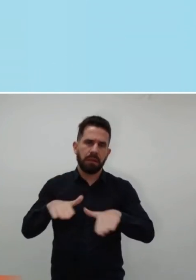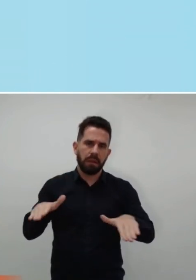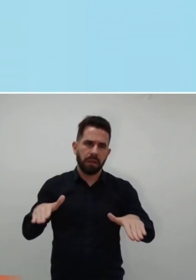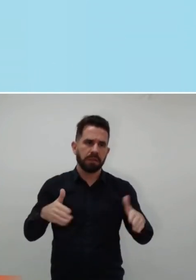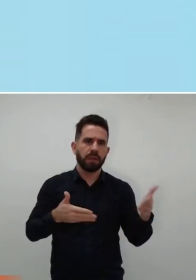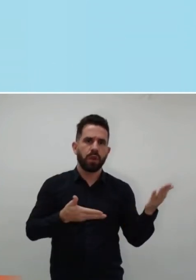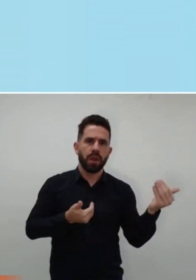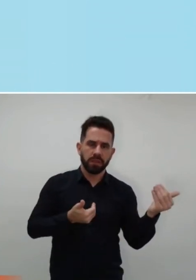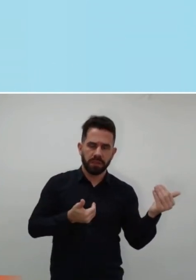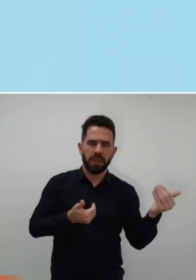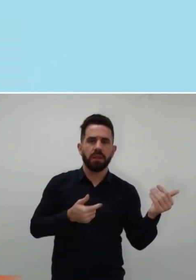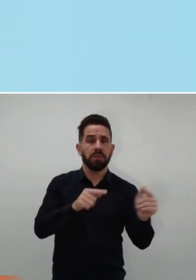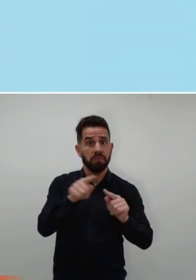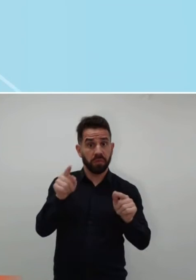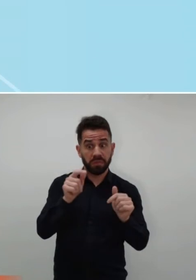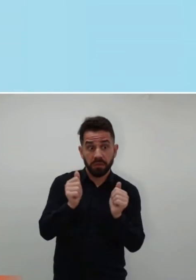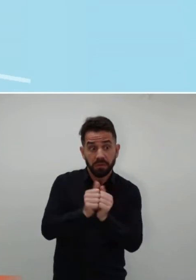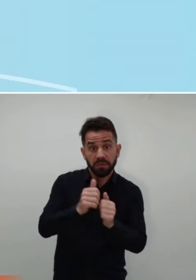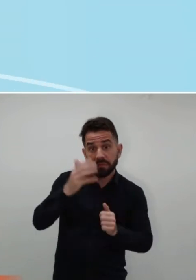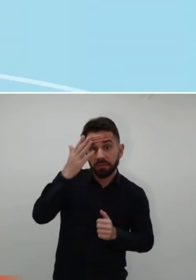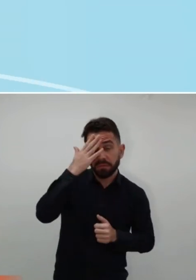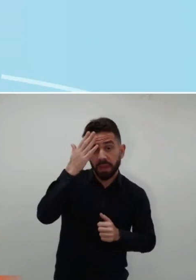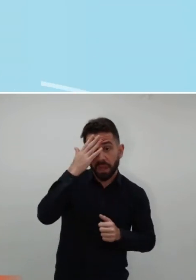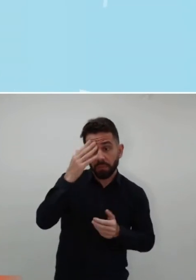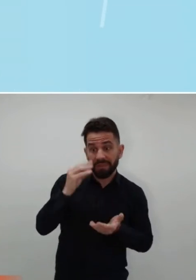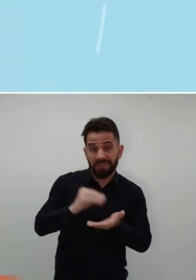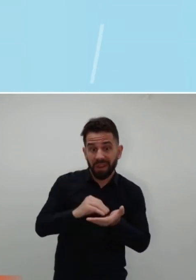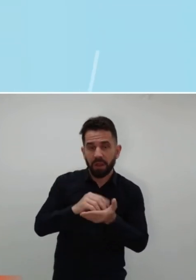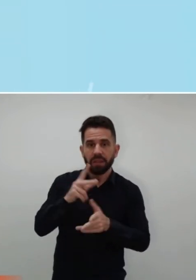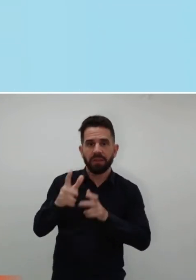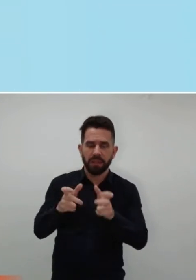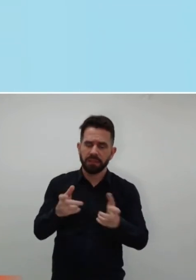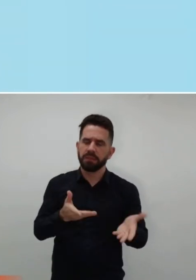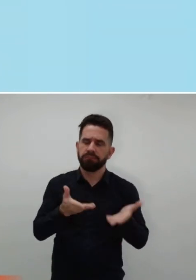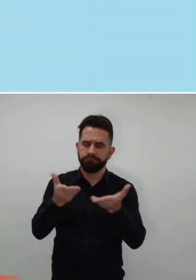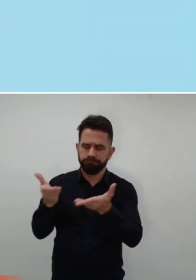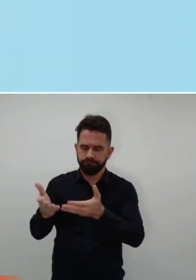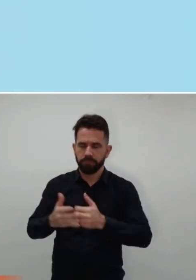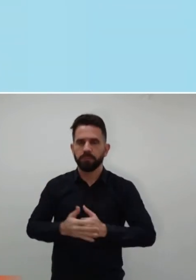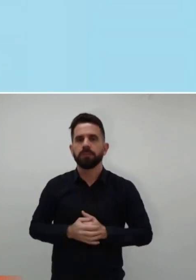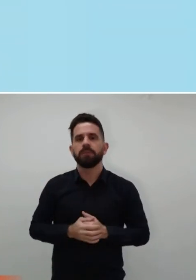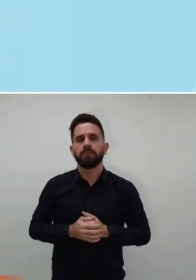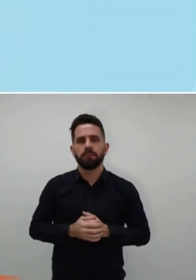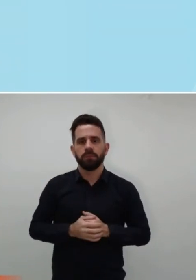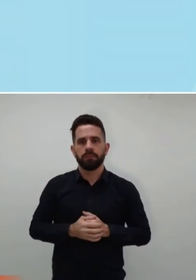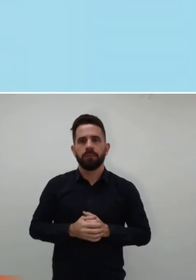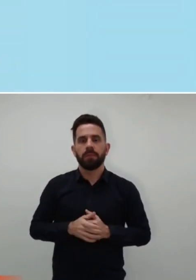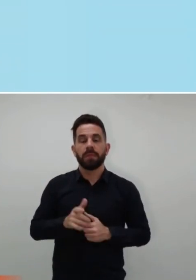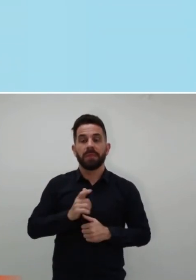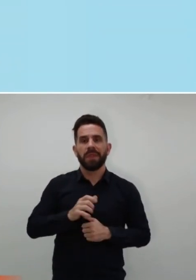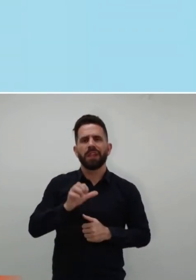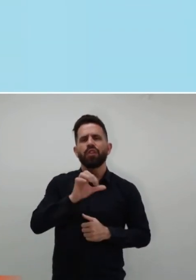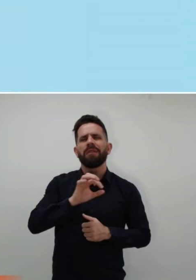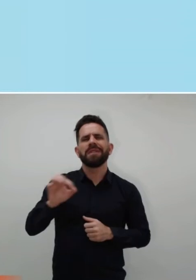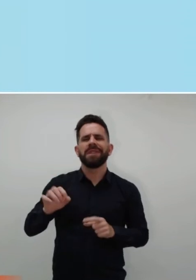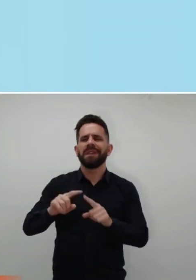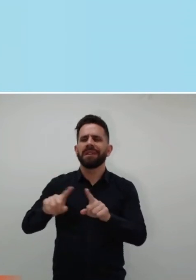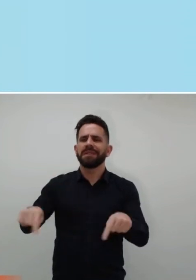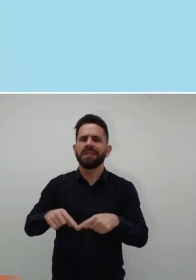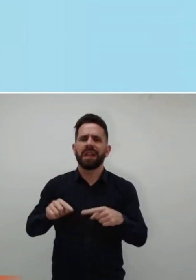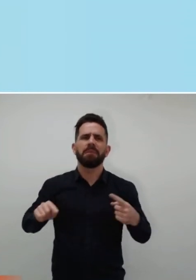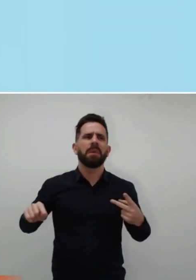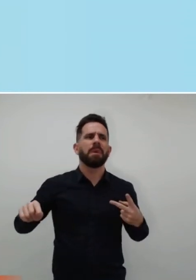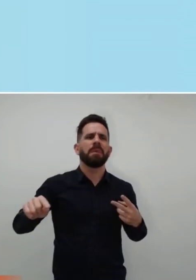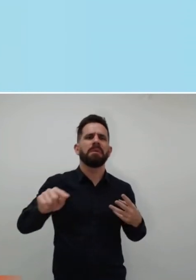contra várias dessas doenças, caso a caderneta ainda esteja desatualizada. São mais de 900 salas de vacinação distribuídas